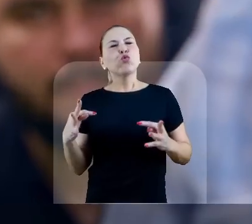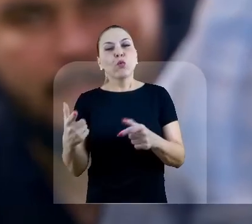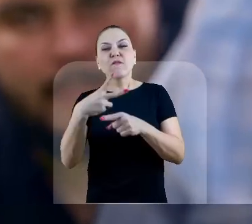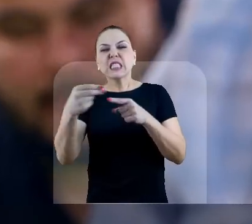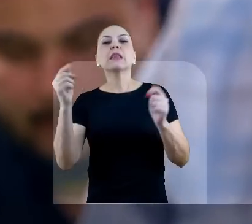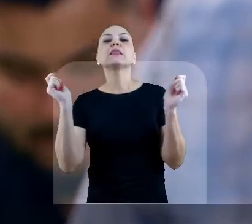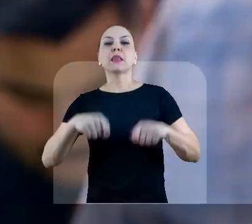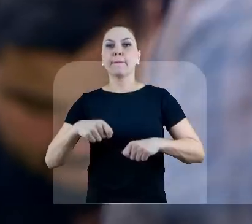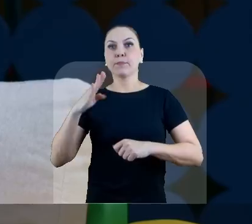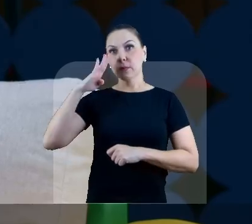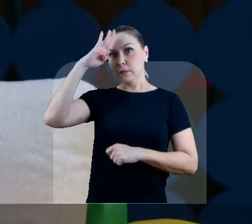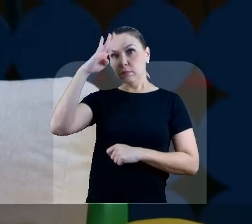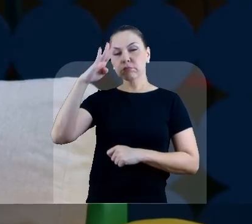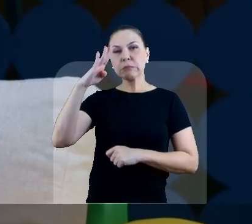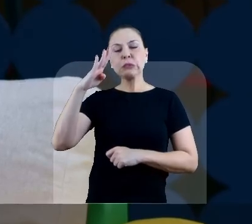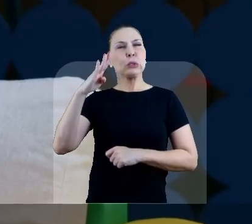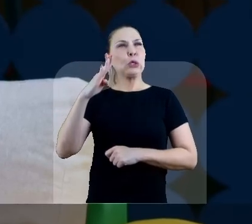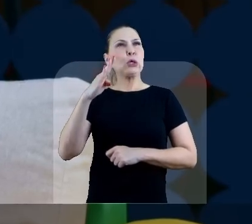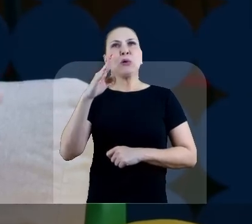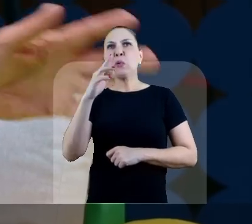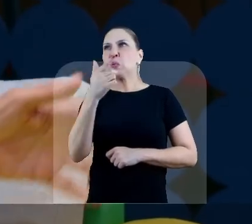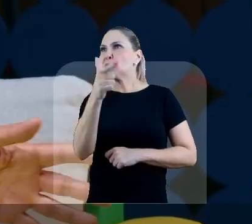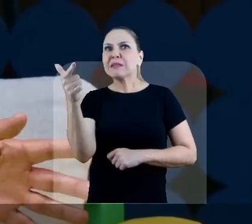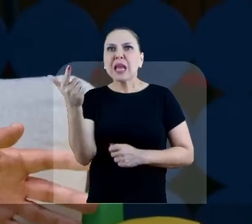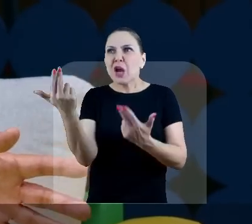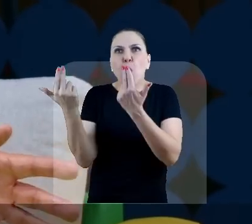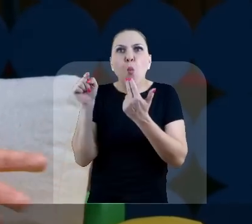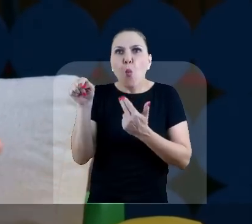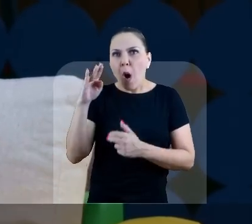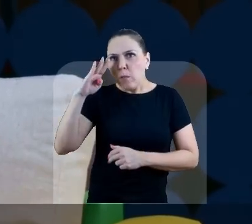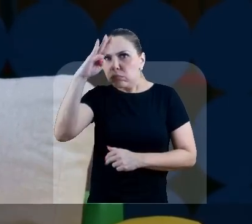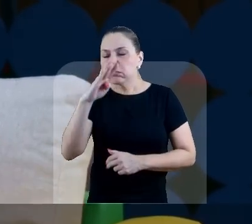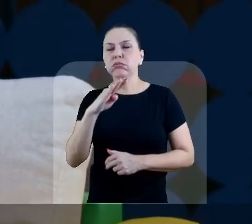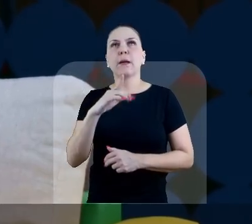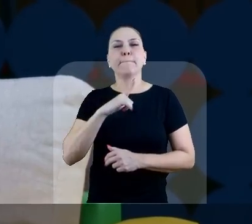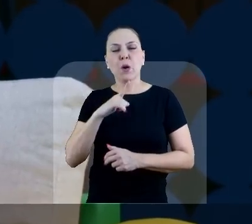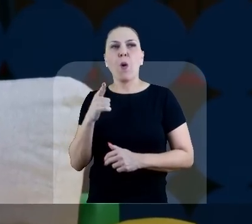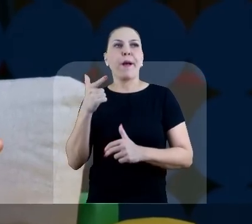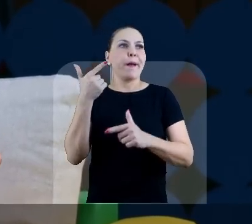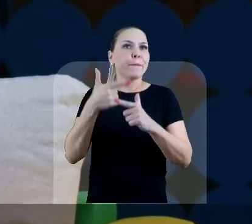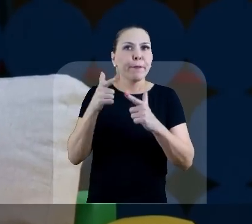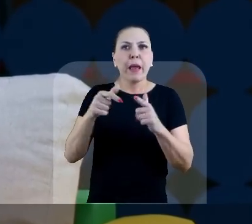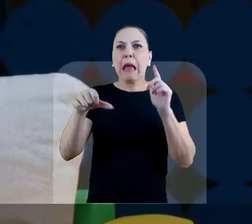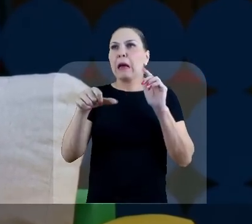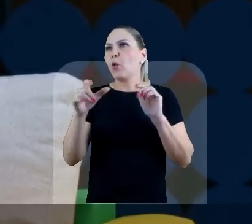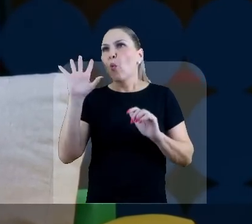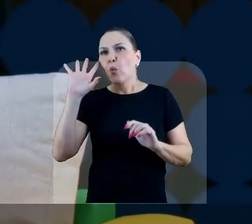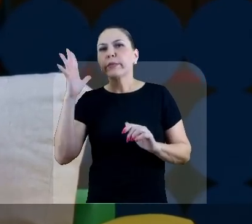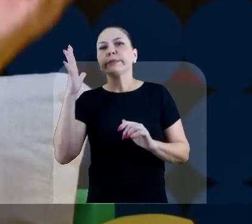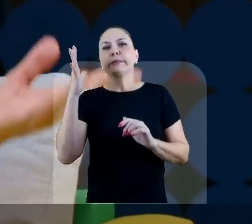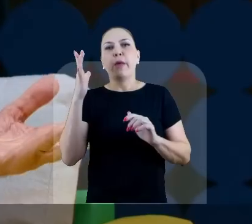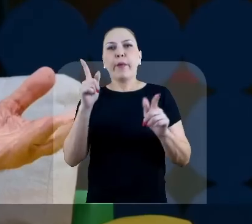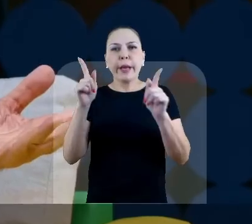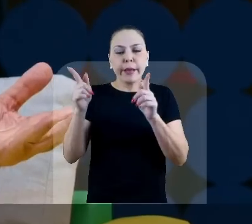vencer. O Bolsonaro foi um presidente que não teve nada parecido com ele. Pegou essas duas crises, a pandemia prejudicou